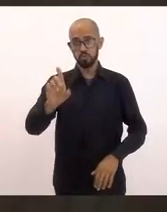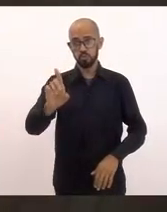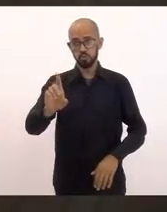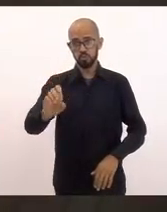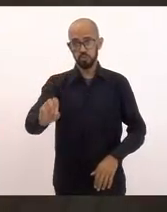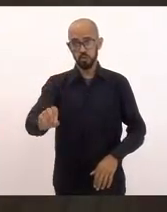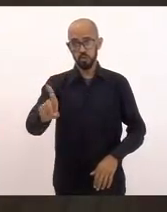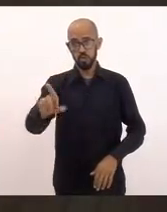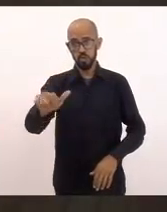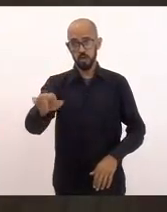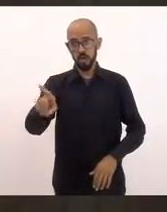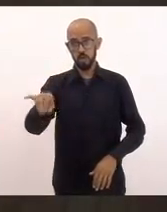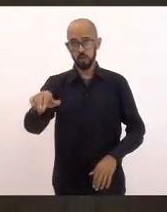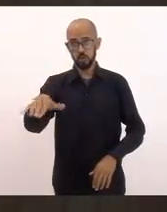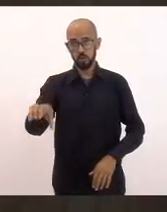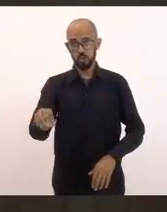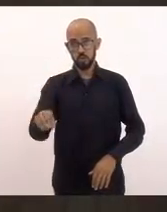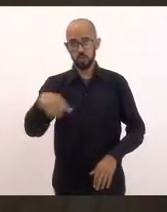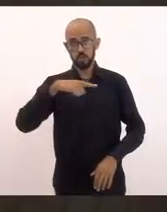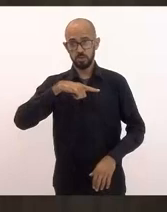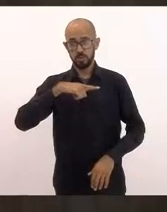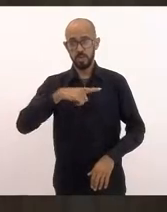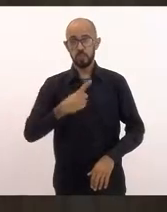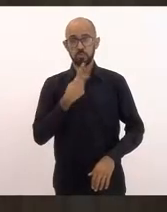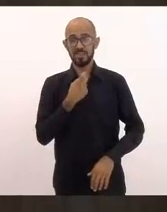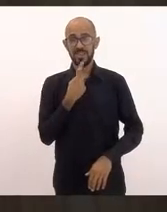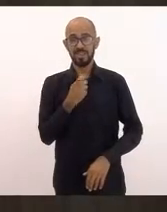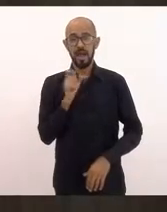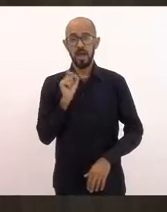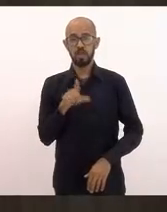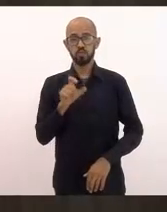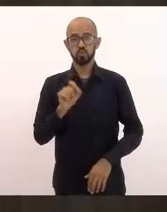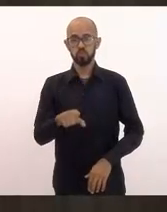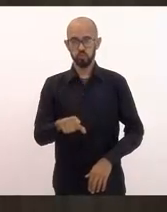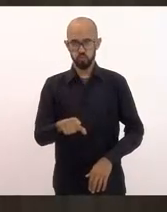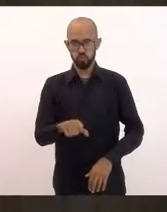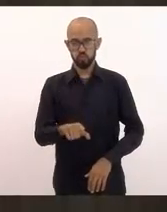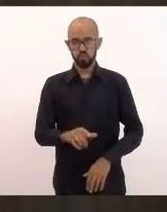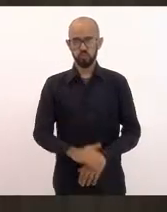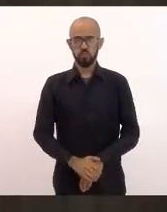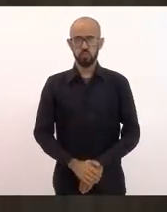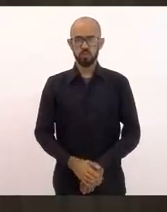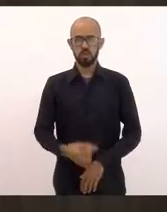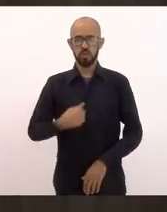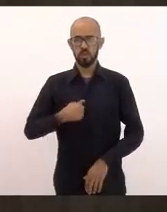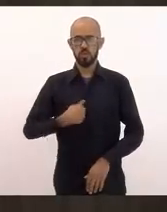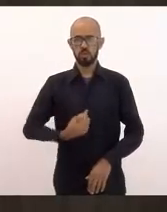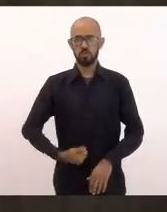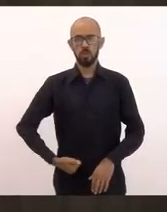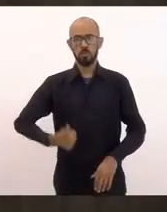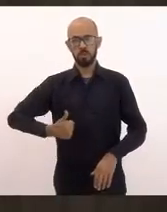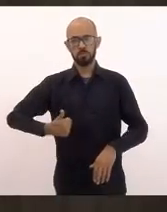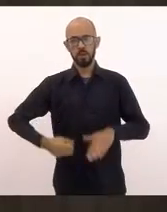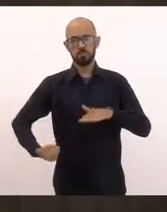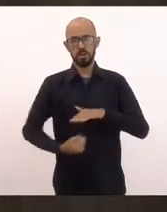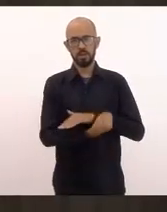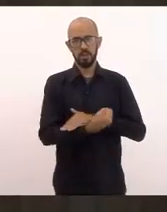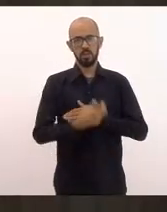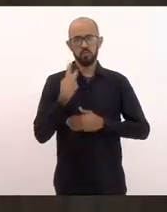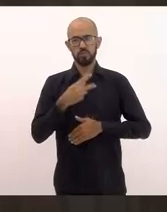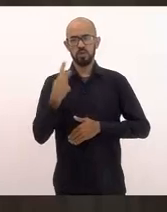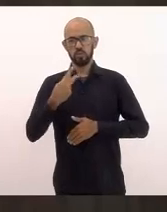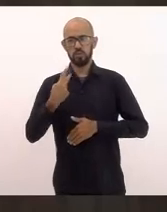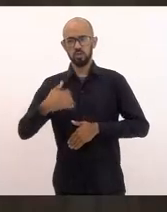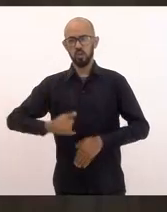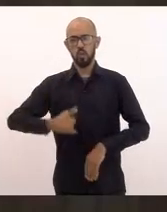sangue azul, desde o meu primeiro mandato como vereador, sempre falei que tive o orgulho de falar que sou policial